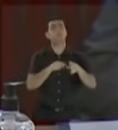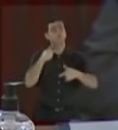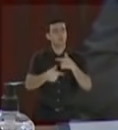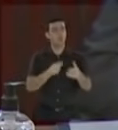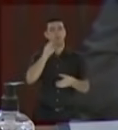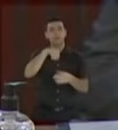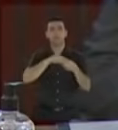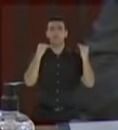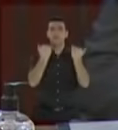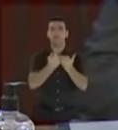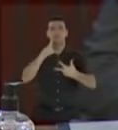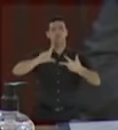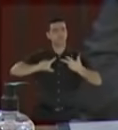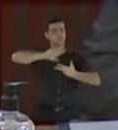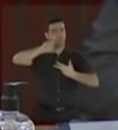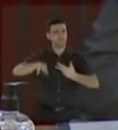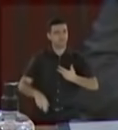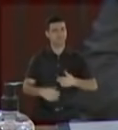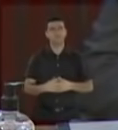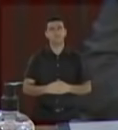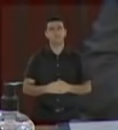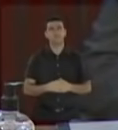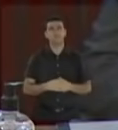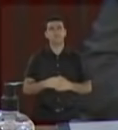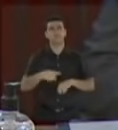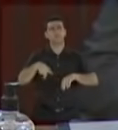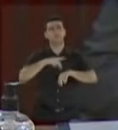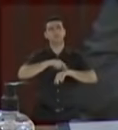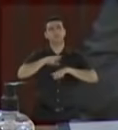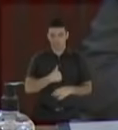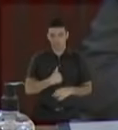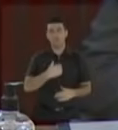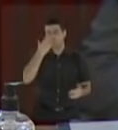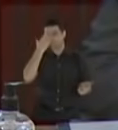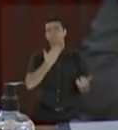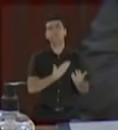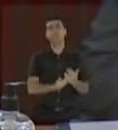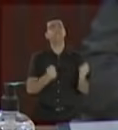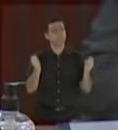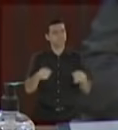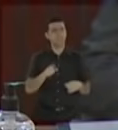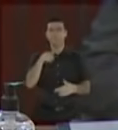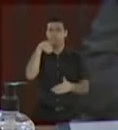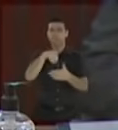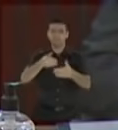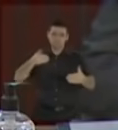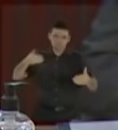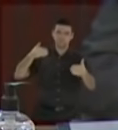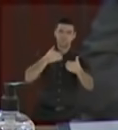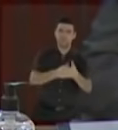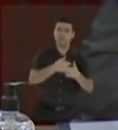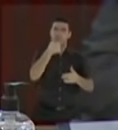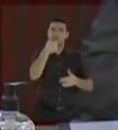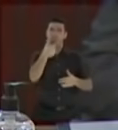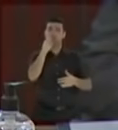direita e que reclama questiona a segurança das urnas e no futuro pode